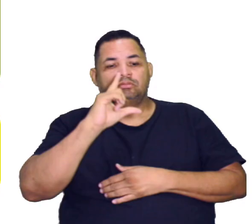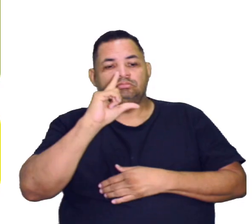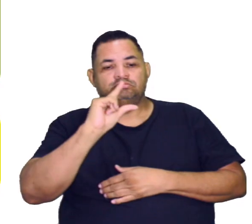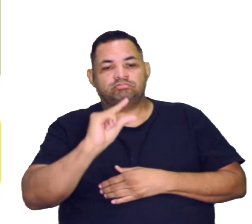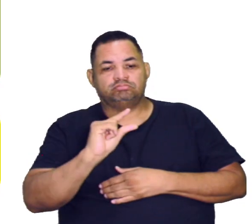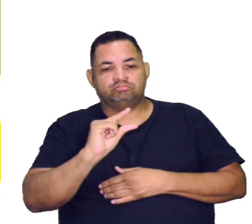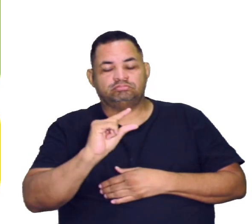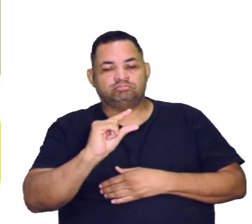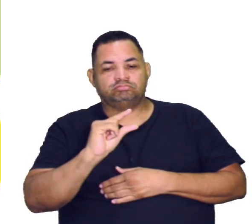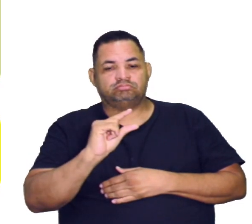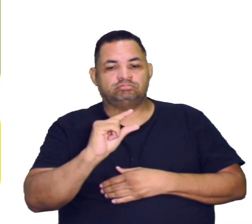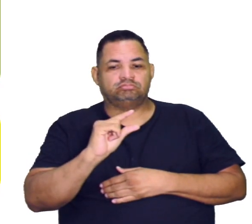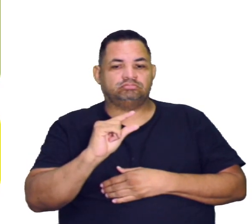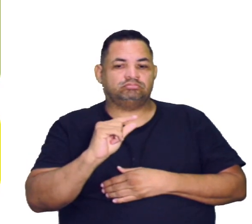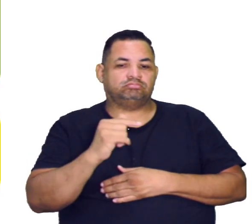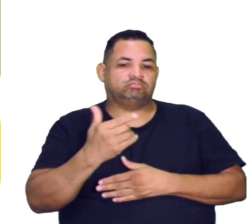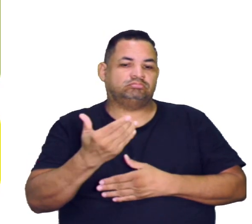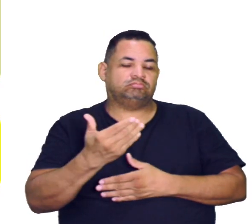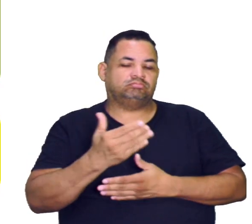diminuir